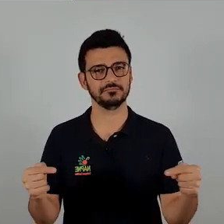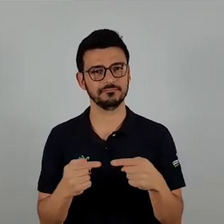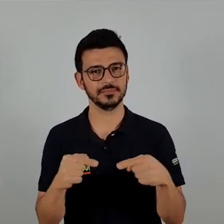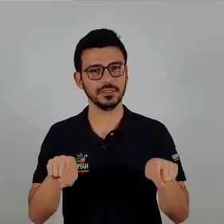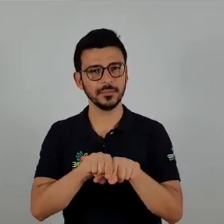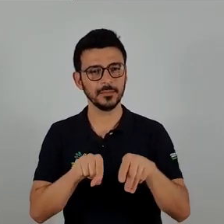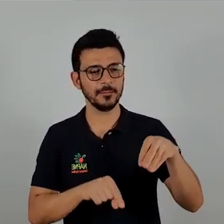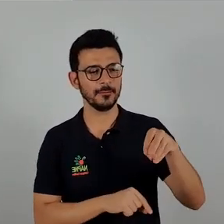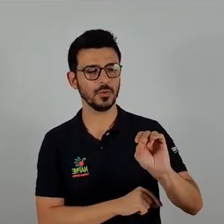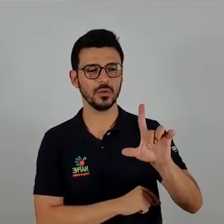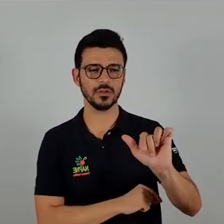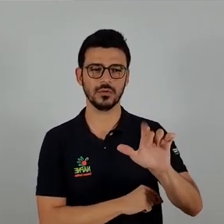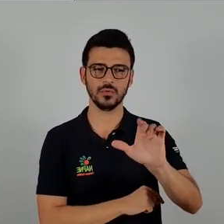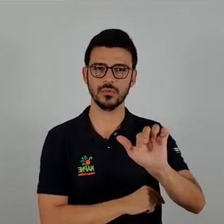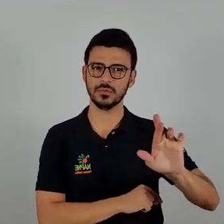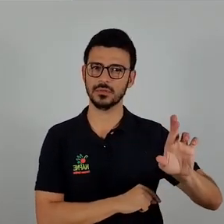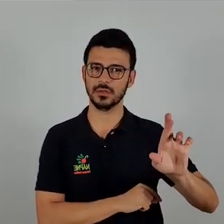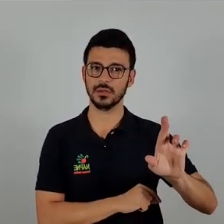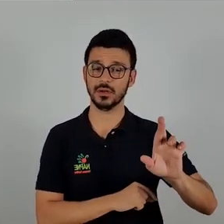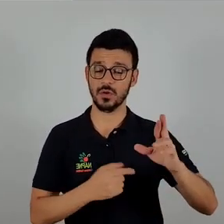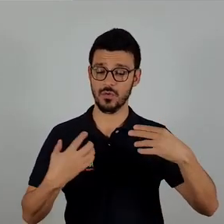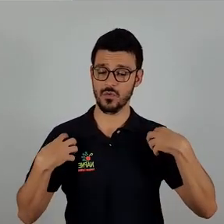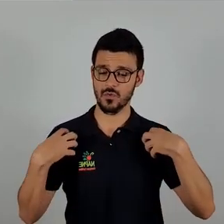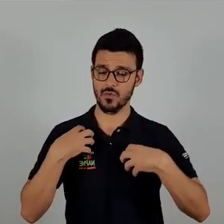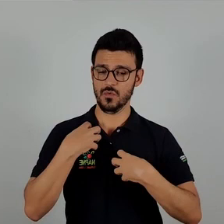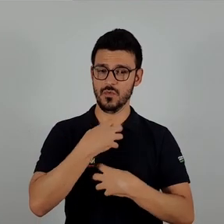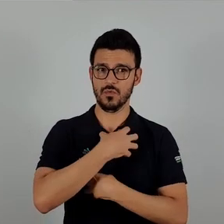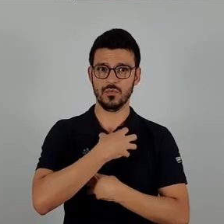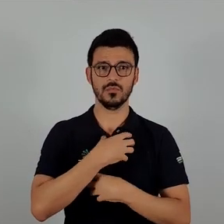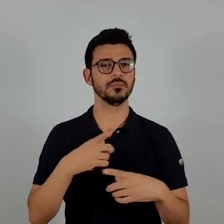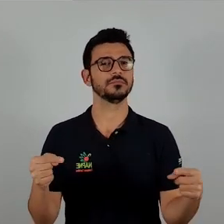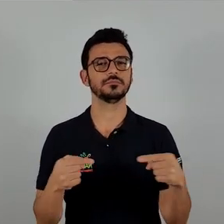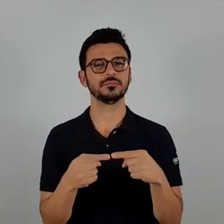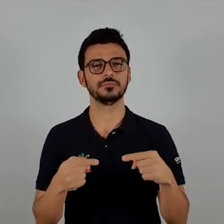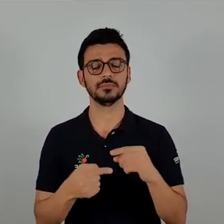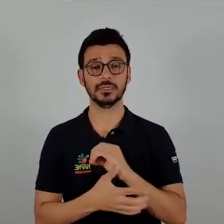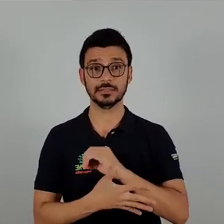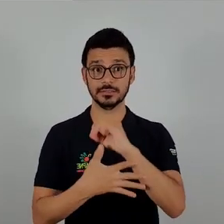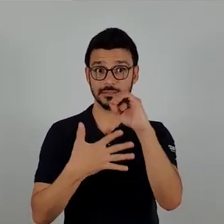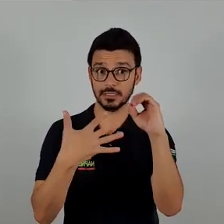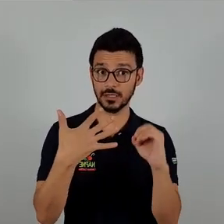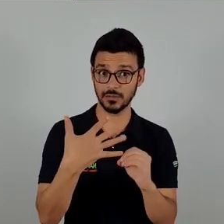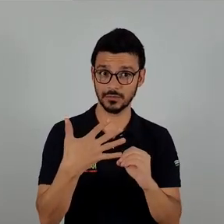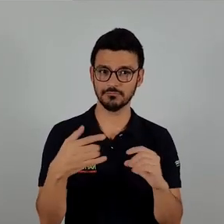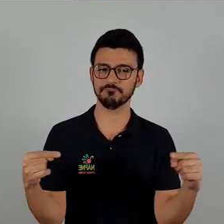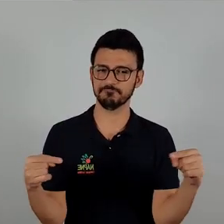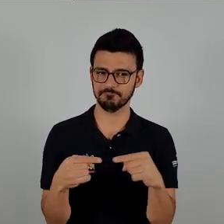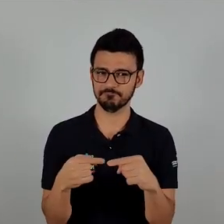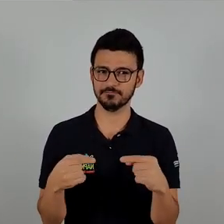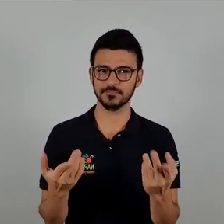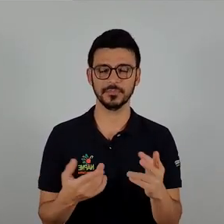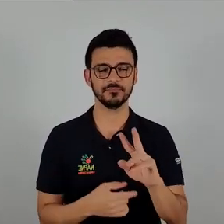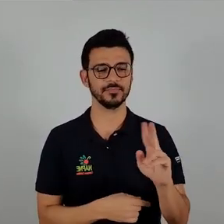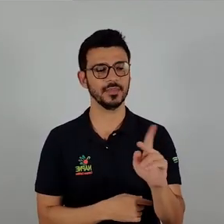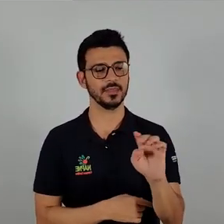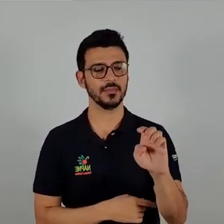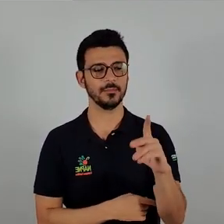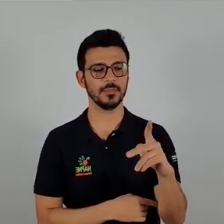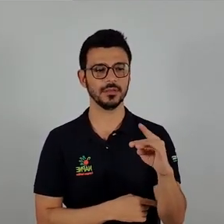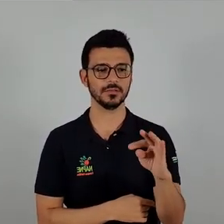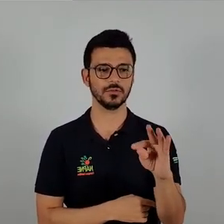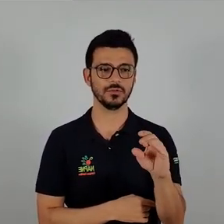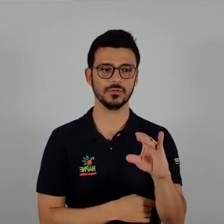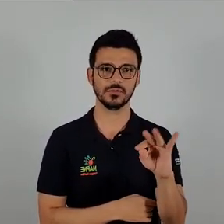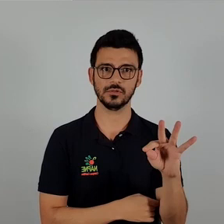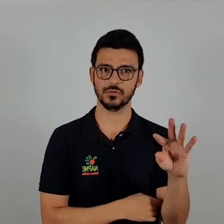vamos pegar aqui um fígado, né? Um hepatócito. Então eu consigo chegar nele para que ele secrete mais bile, por